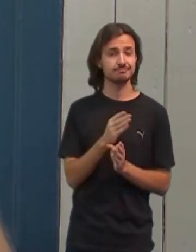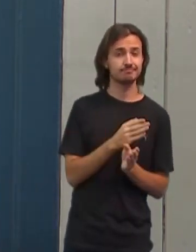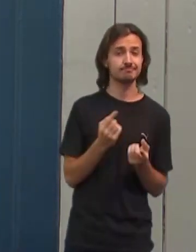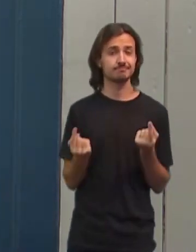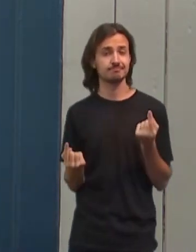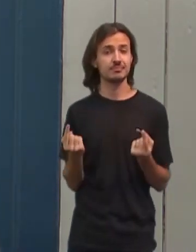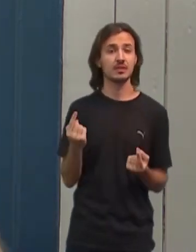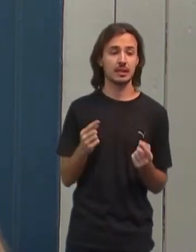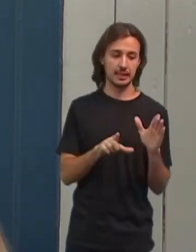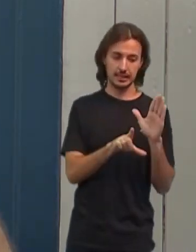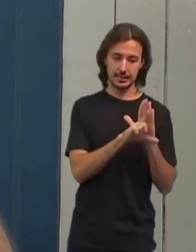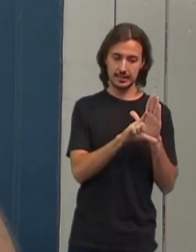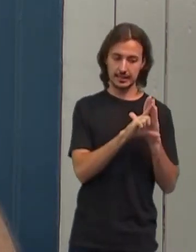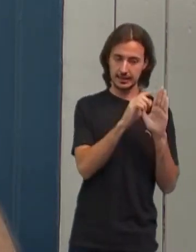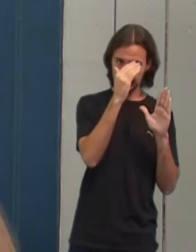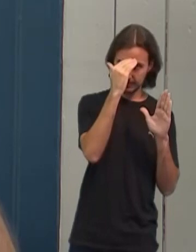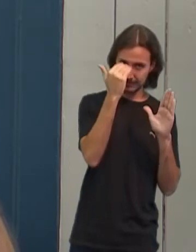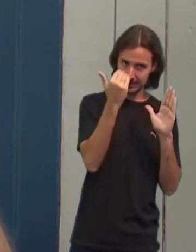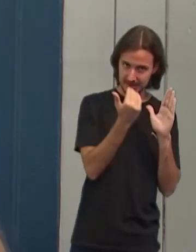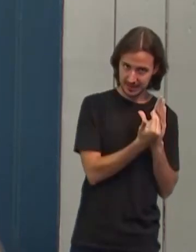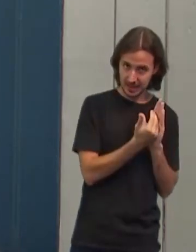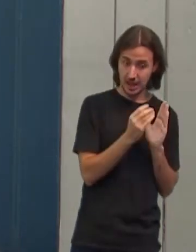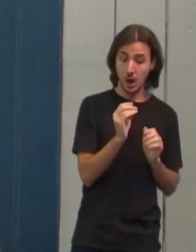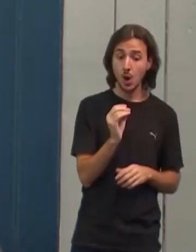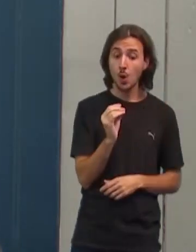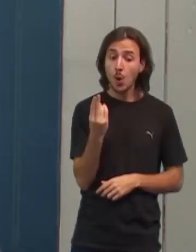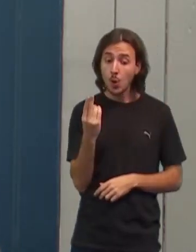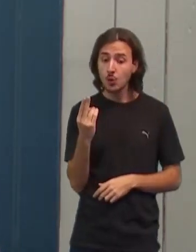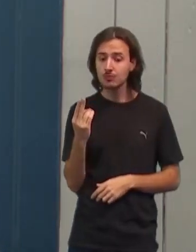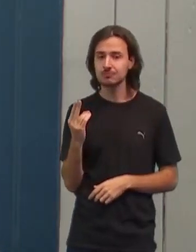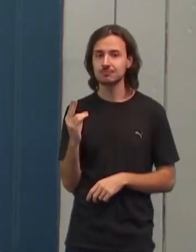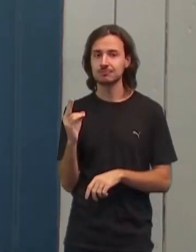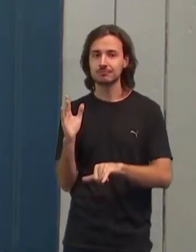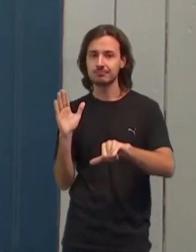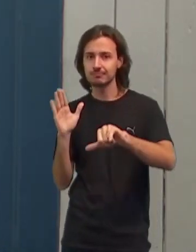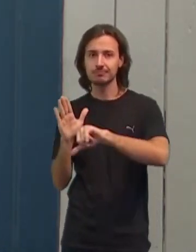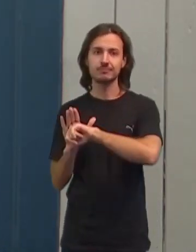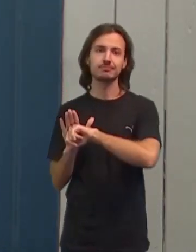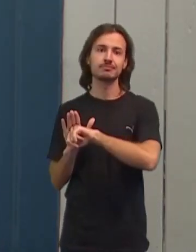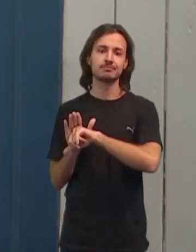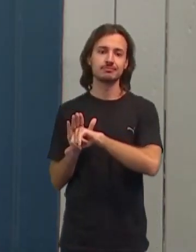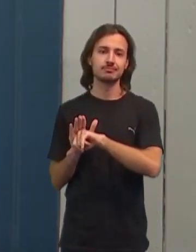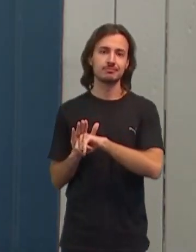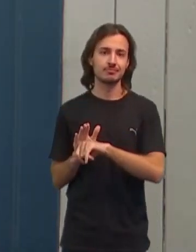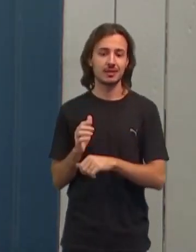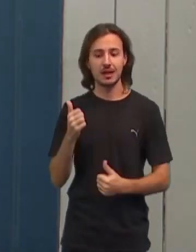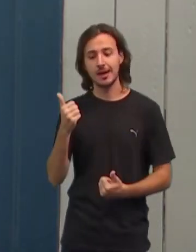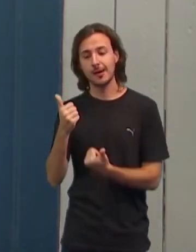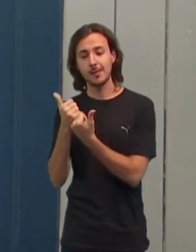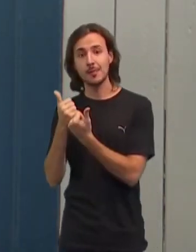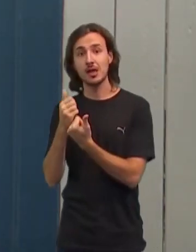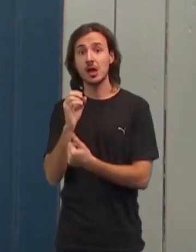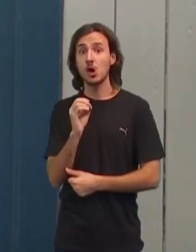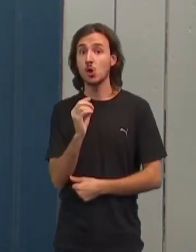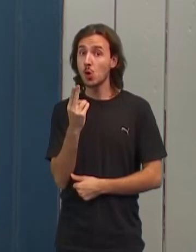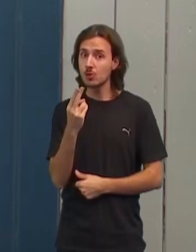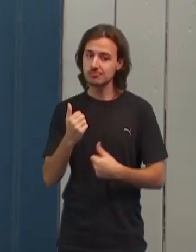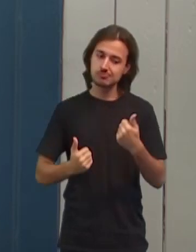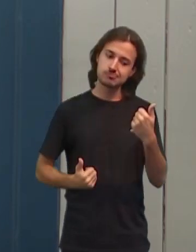continuar apoiando a ilegalidade. A desinformação. Apoiando a coisa errada.